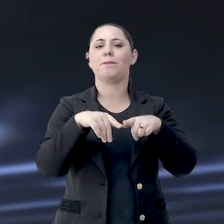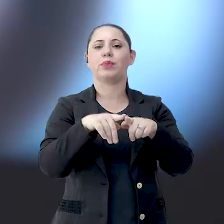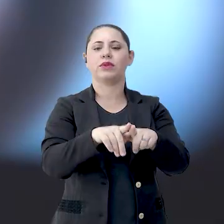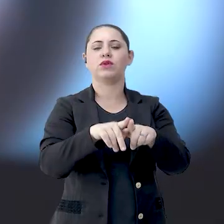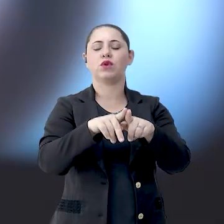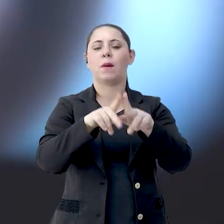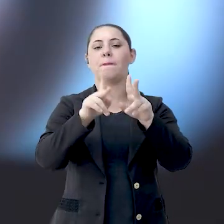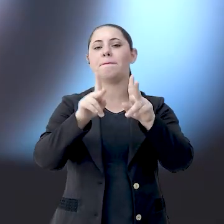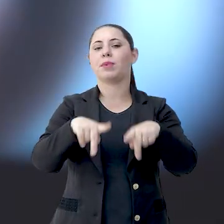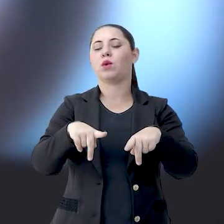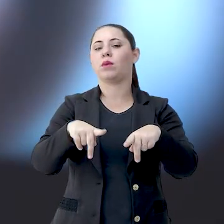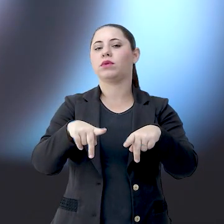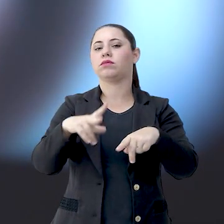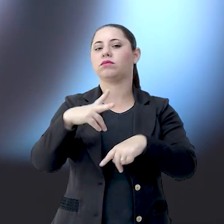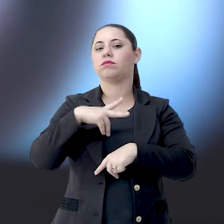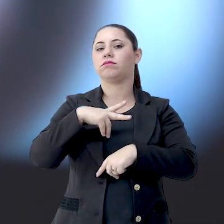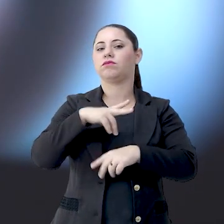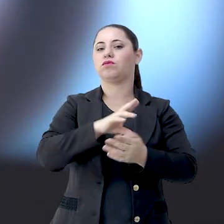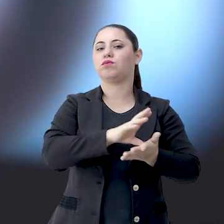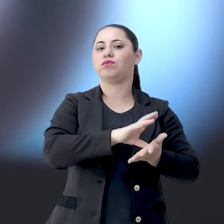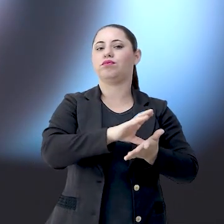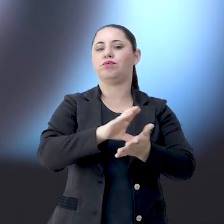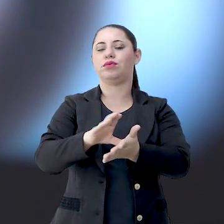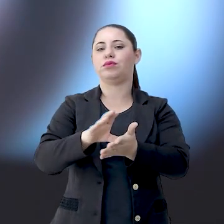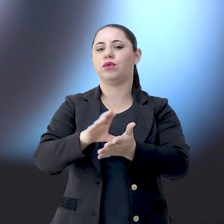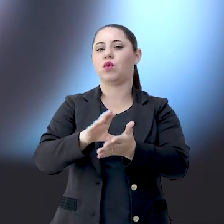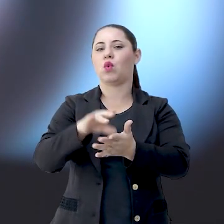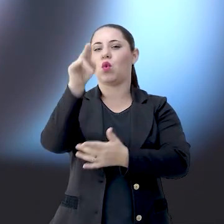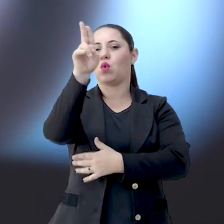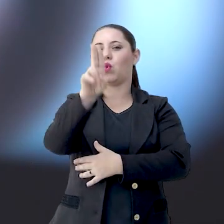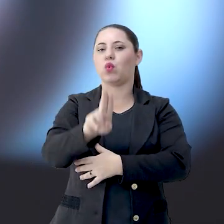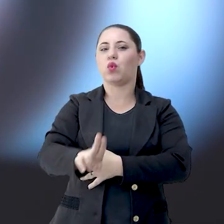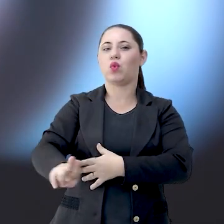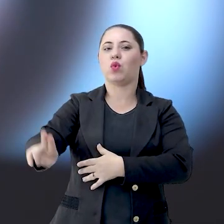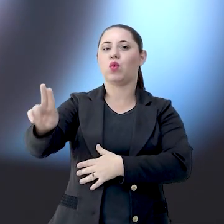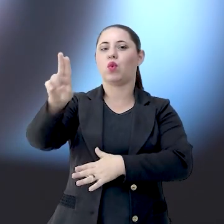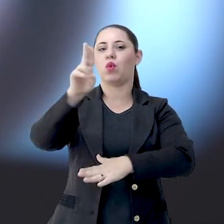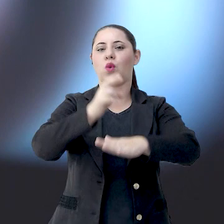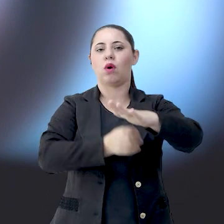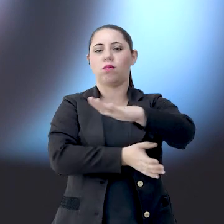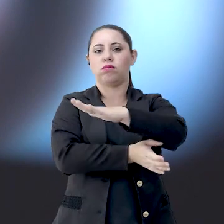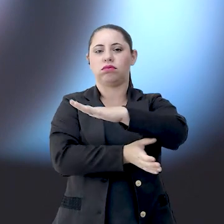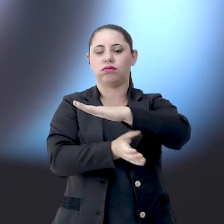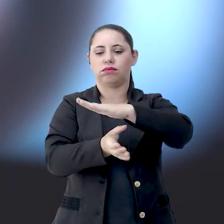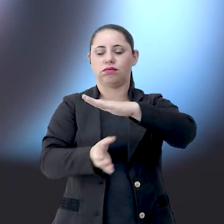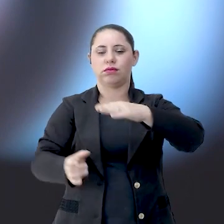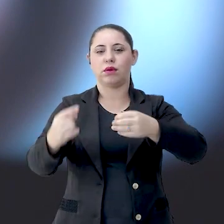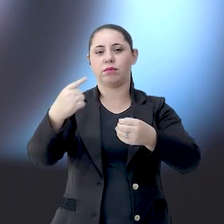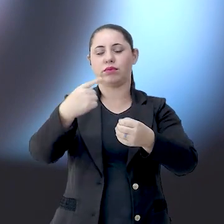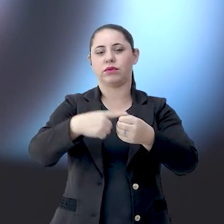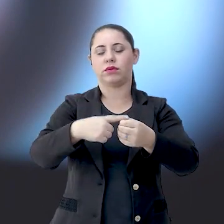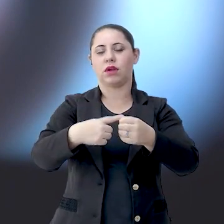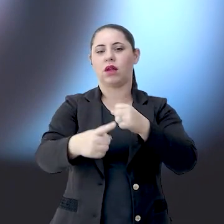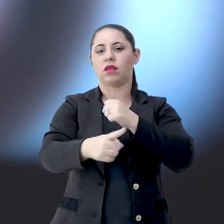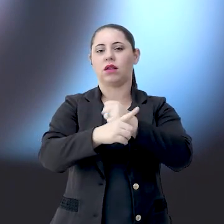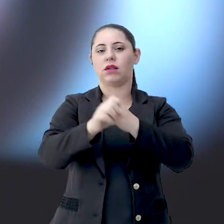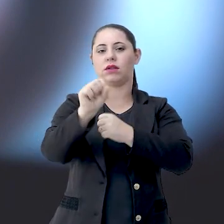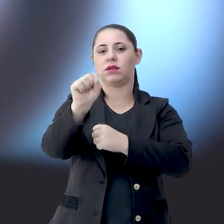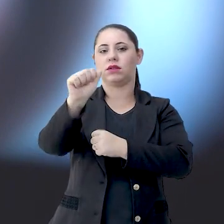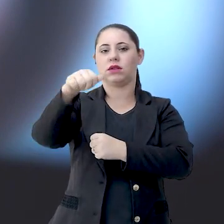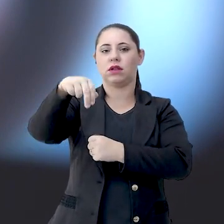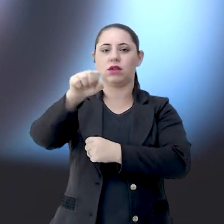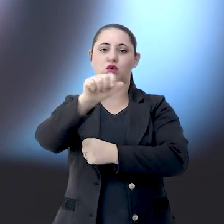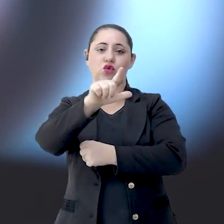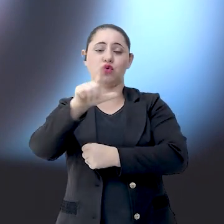estado licitou uma parceria público e privada para investimentos na universalização do saneamento em